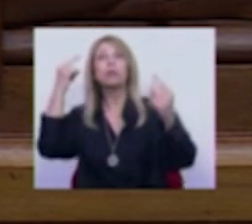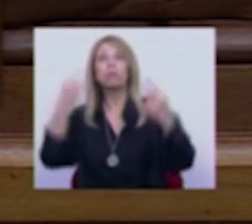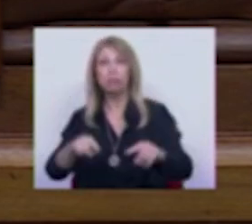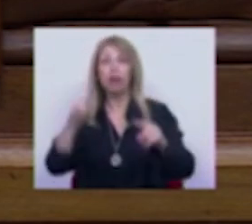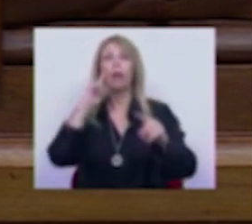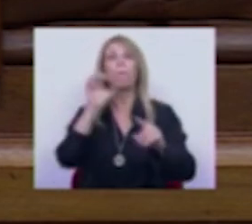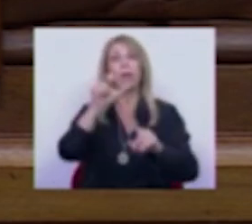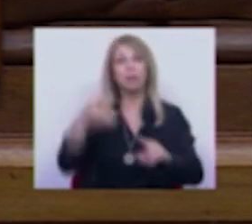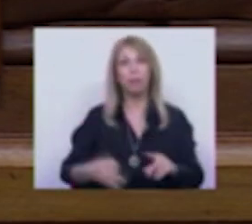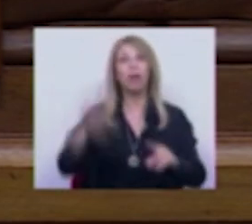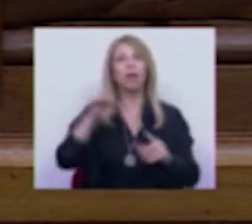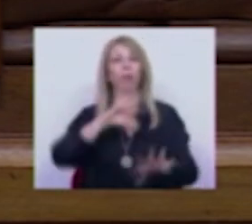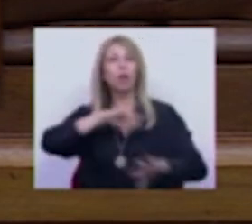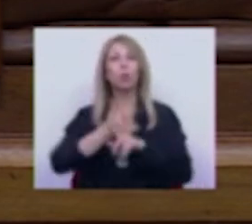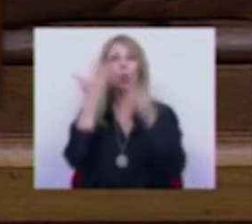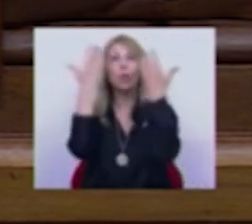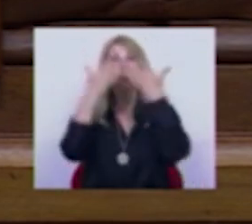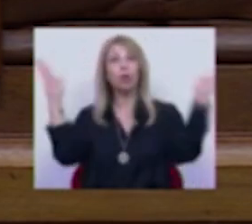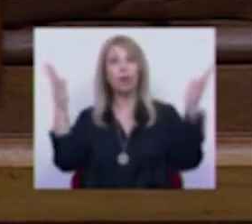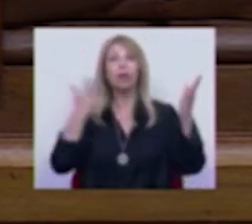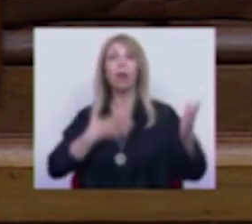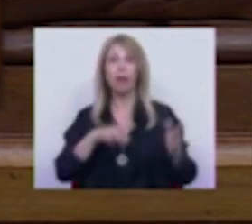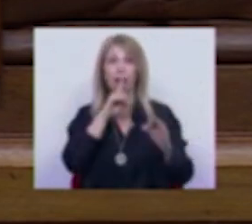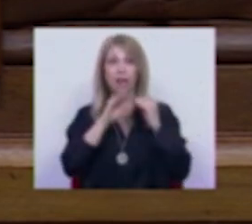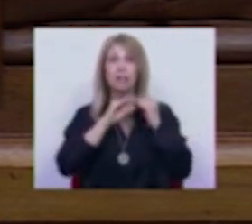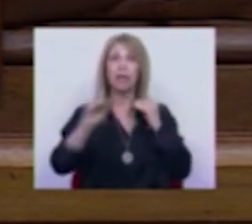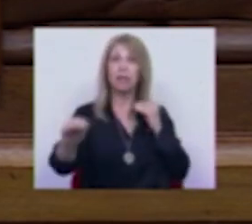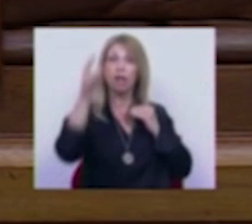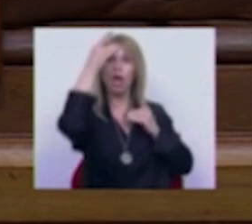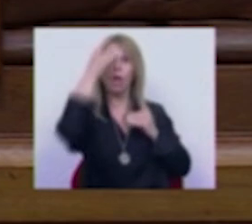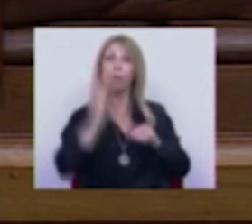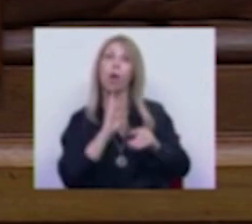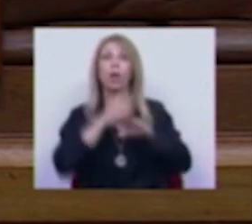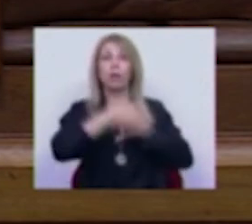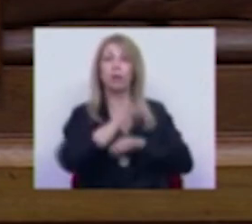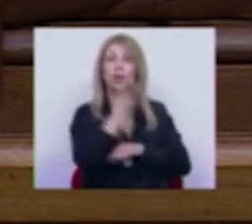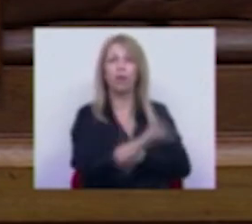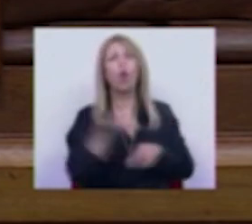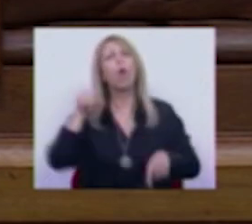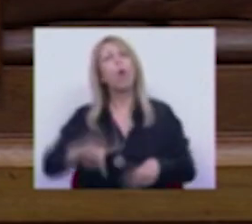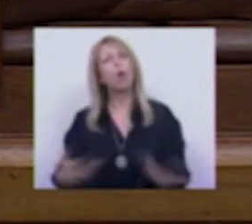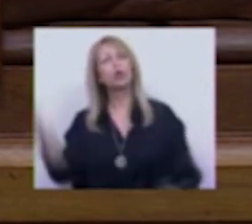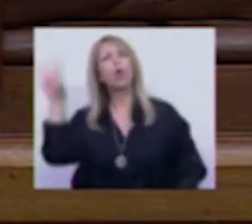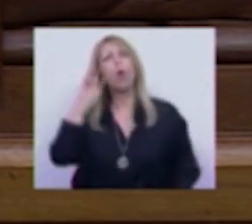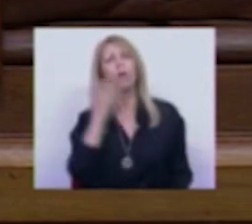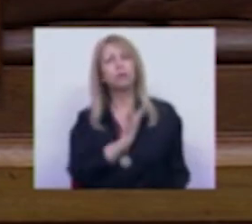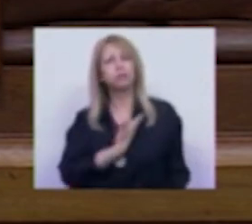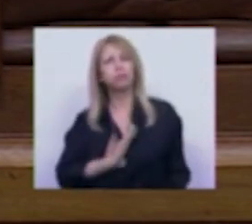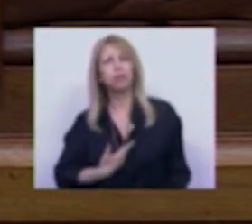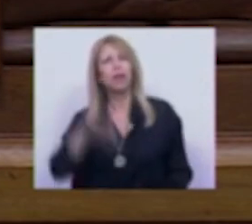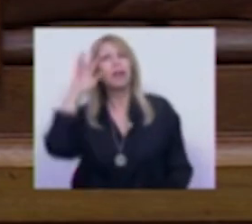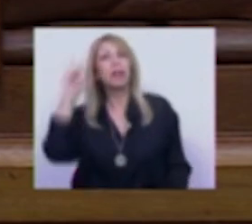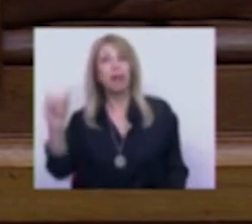democratas, visando silenciar a sua intervenção. Ouvem-se hoje por aí velhas ideias, mascaradas de